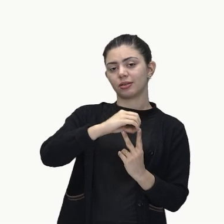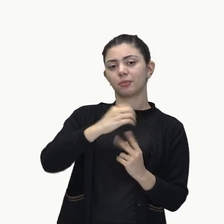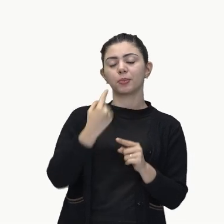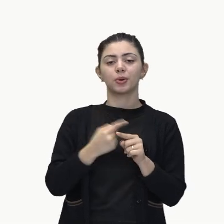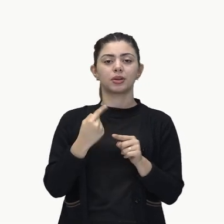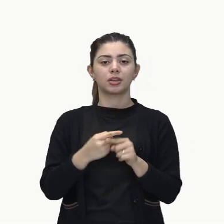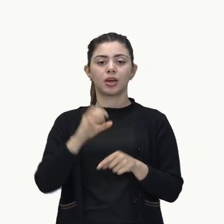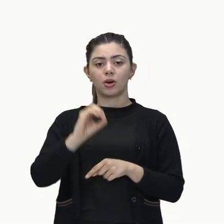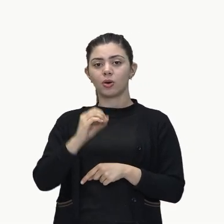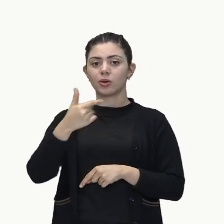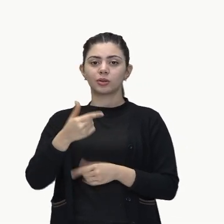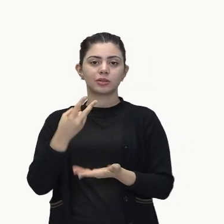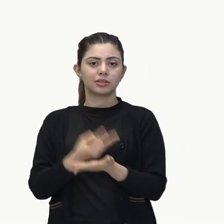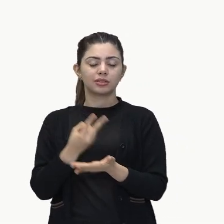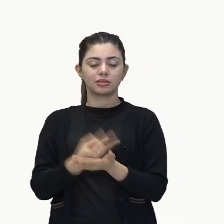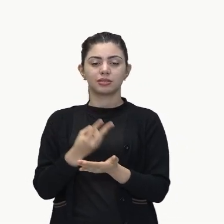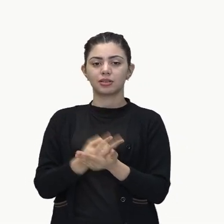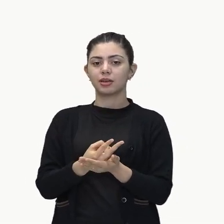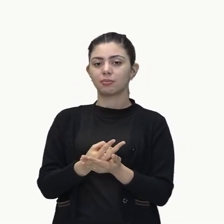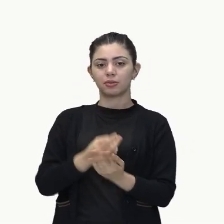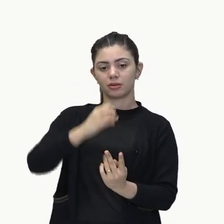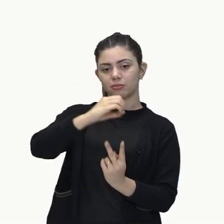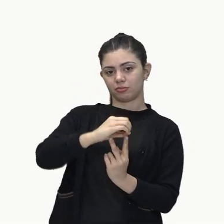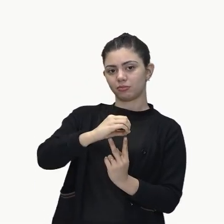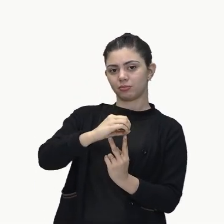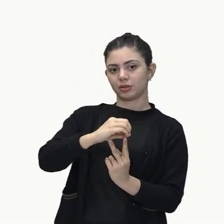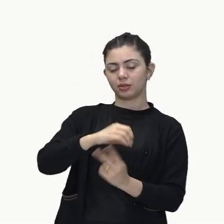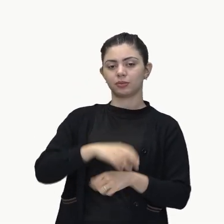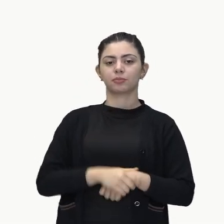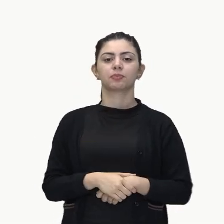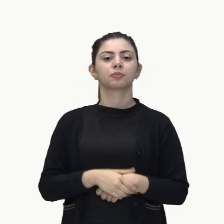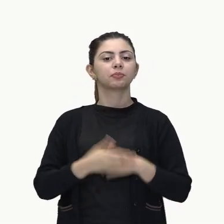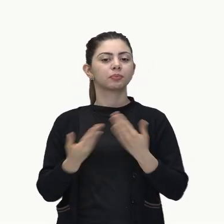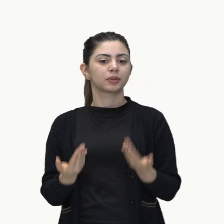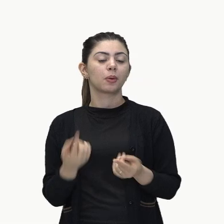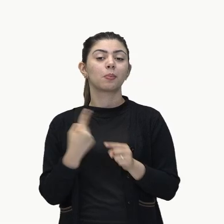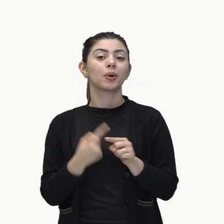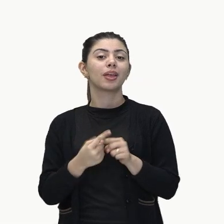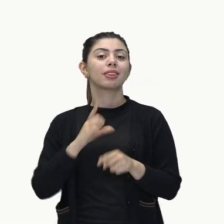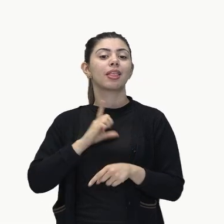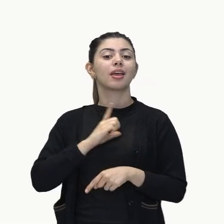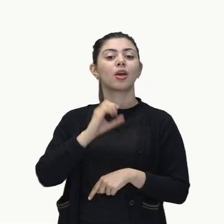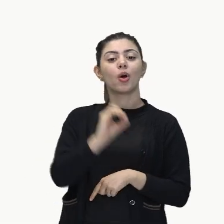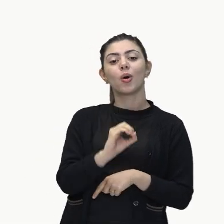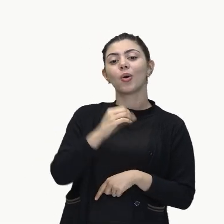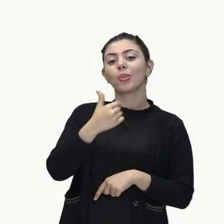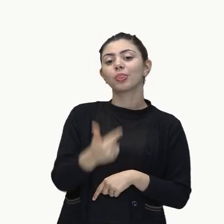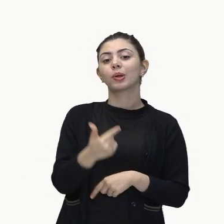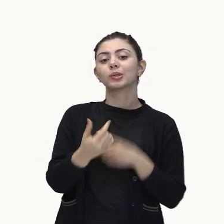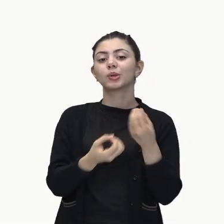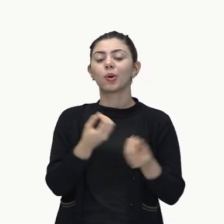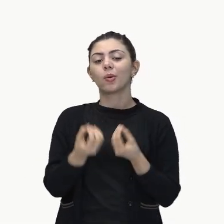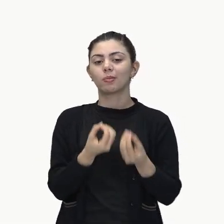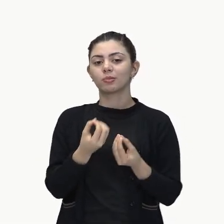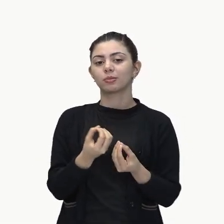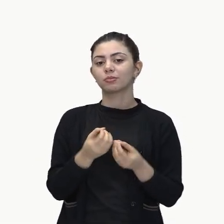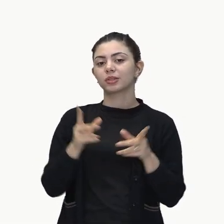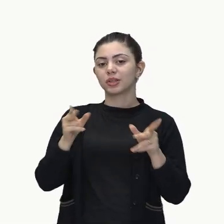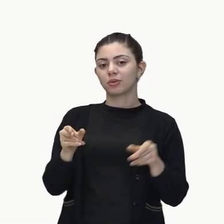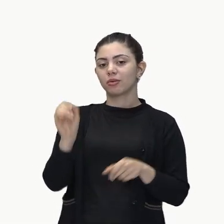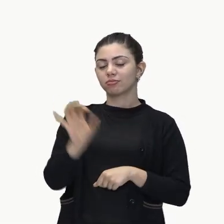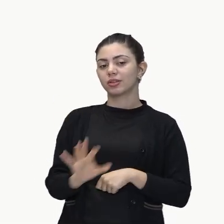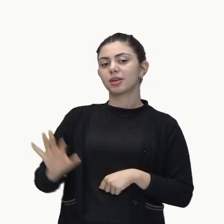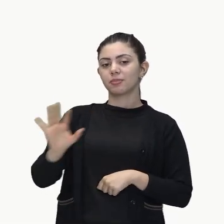seja, éter. O que é um éter? É quando tem o oxigênio aí entre átomos de